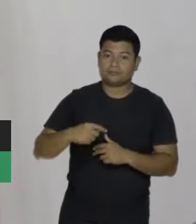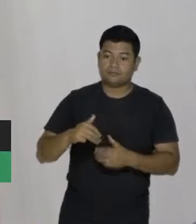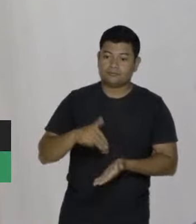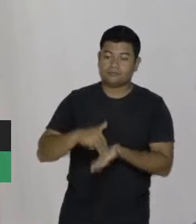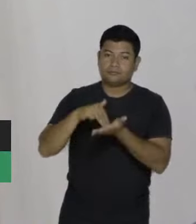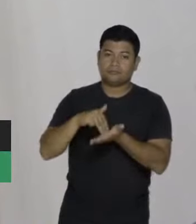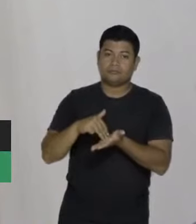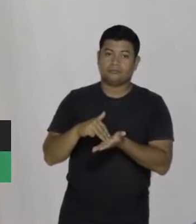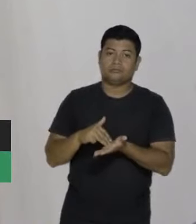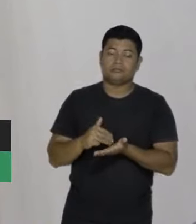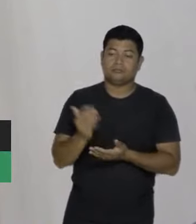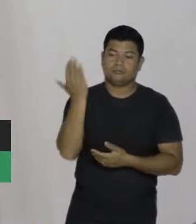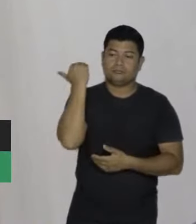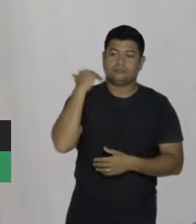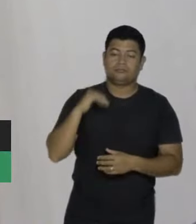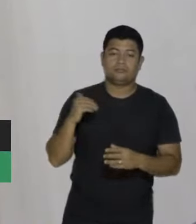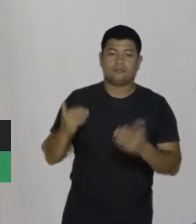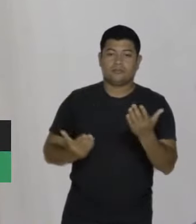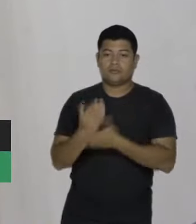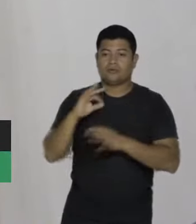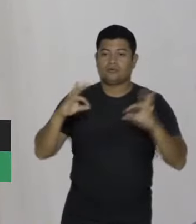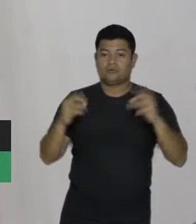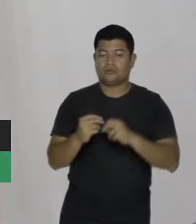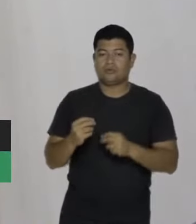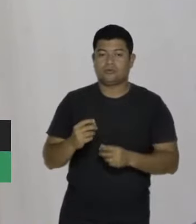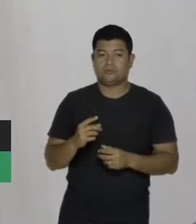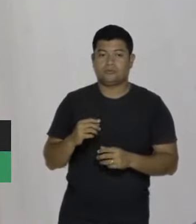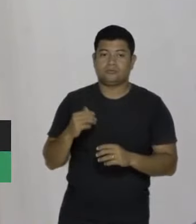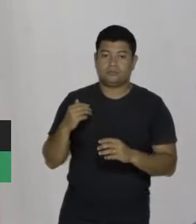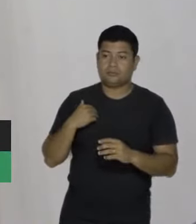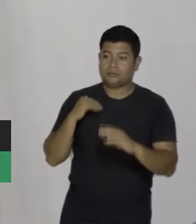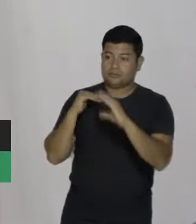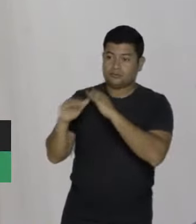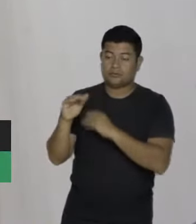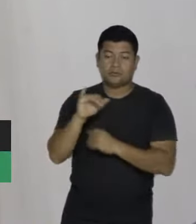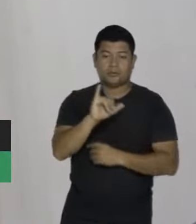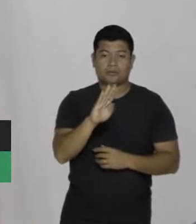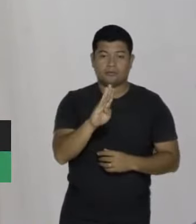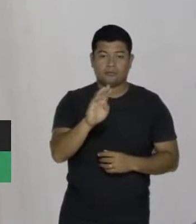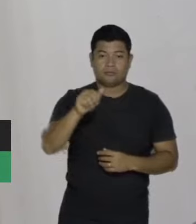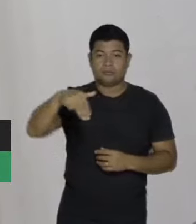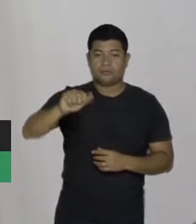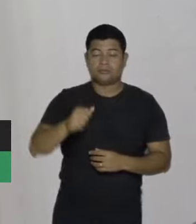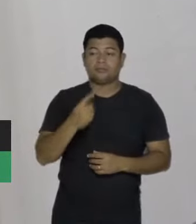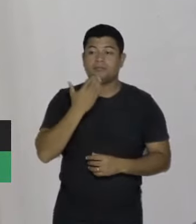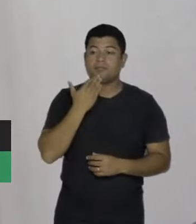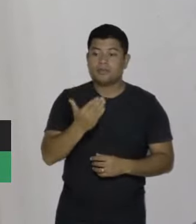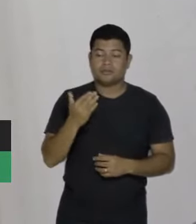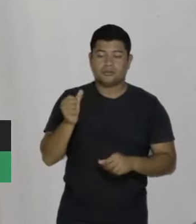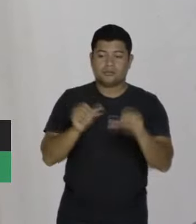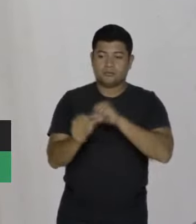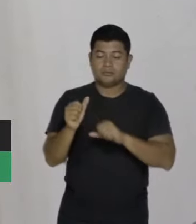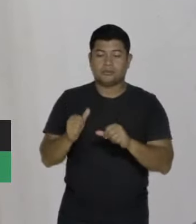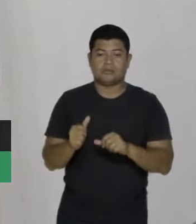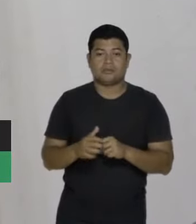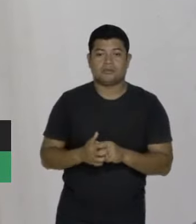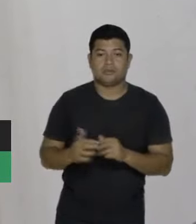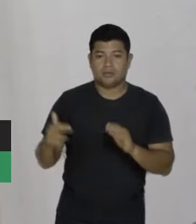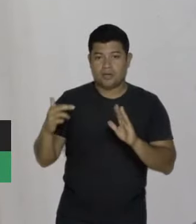à época, aprovada por todos os deputados, endereçamos ao IBAMA, solicitando a revisão dessa normativa, incluindo